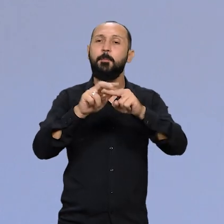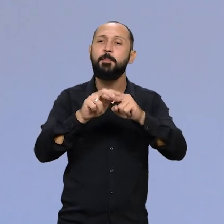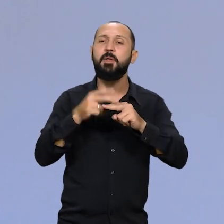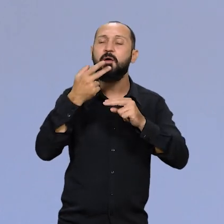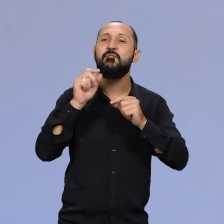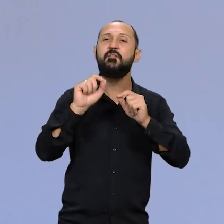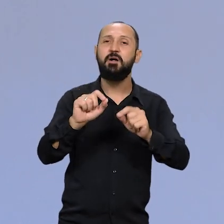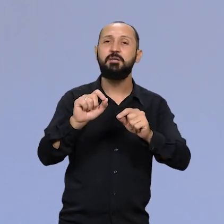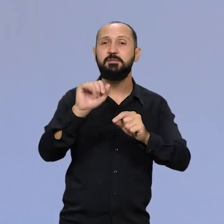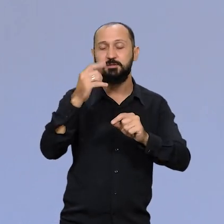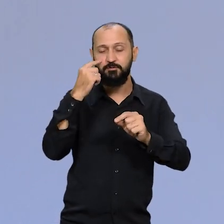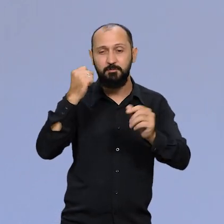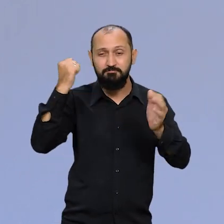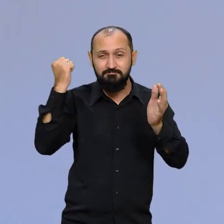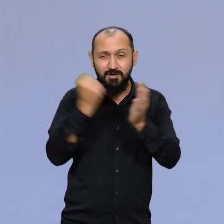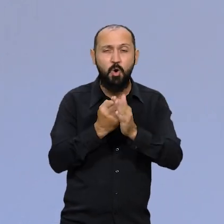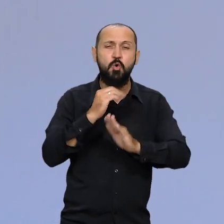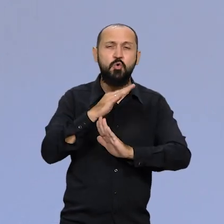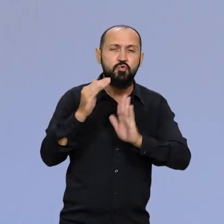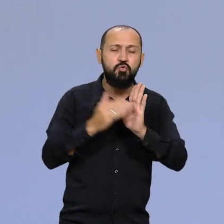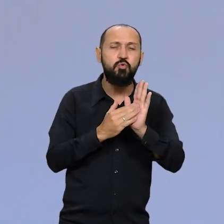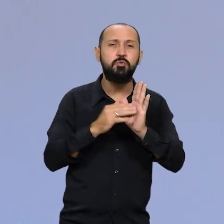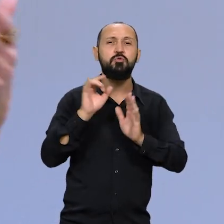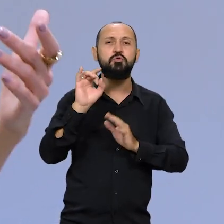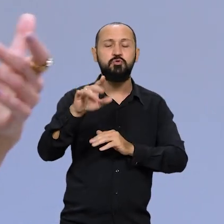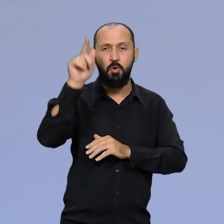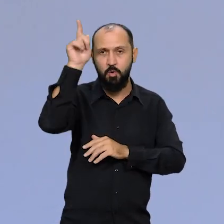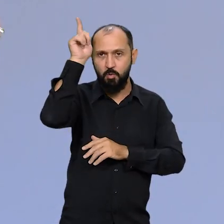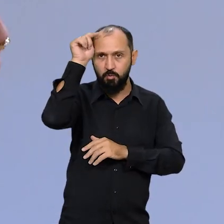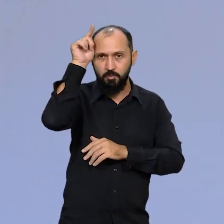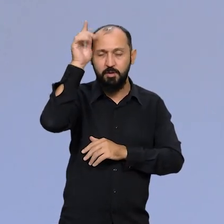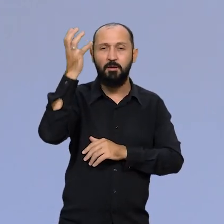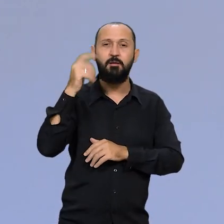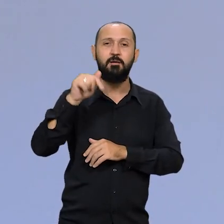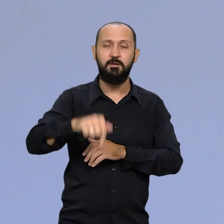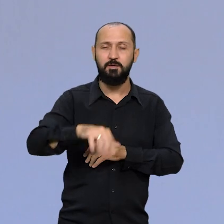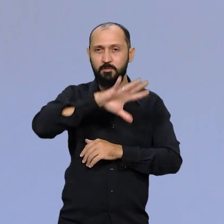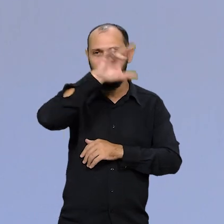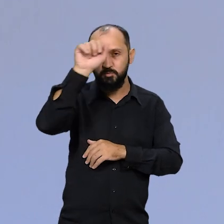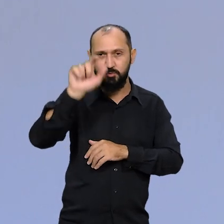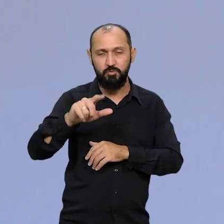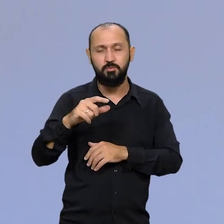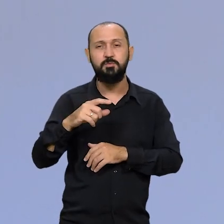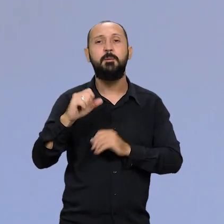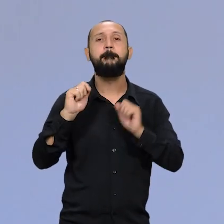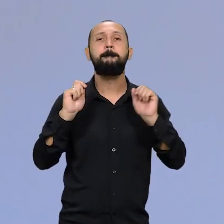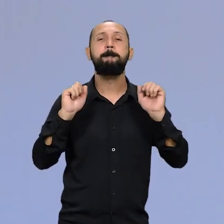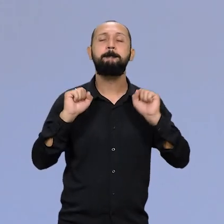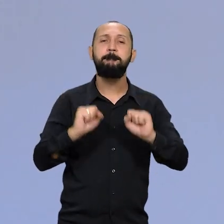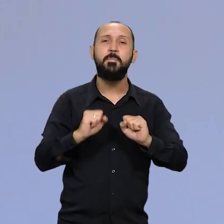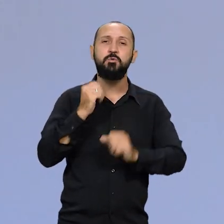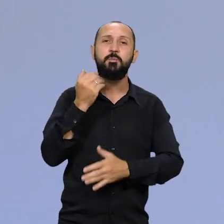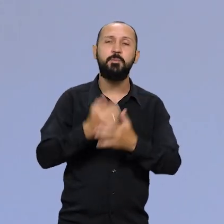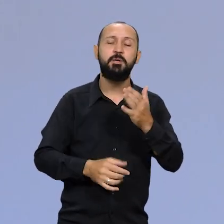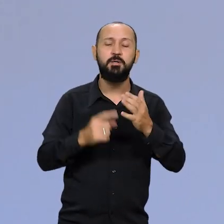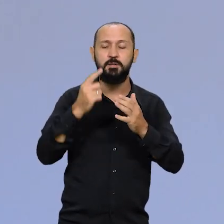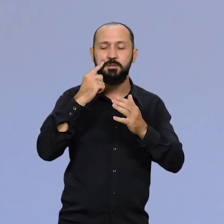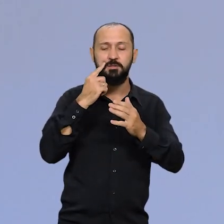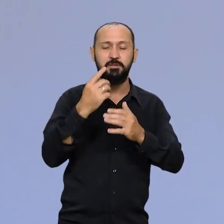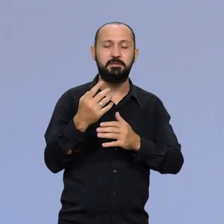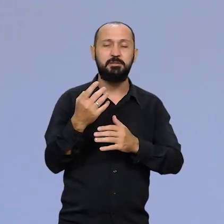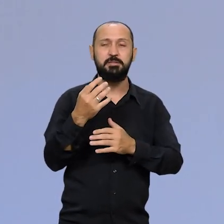Sul tem a segunda maior população Guarani no Brasil. Nós temos um contingente indígena muito grande, substancial, e a